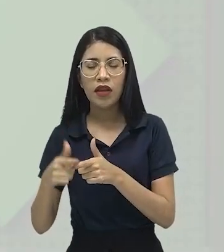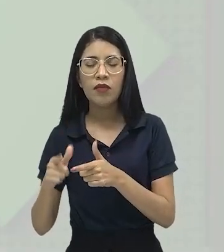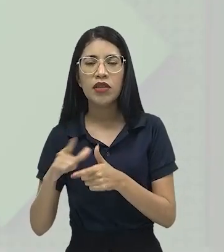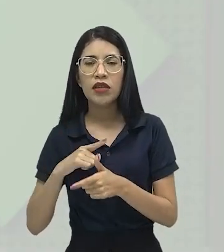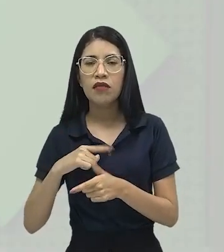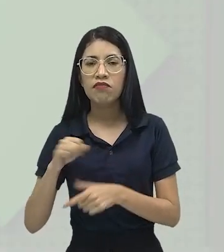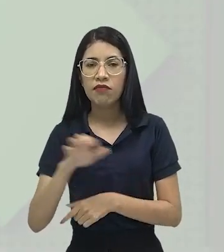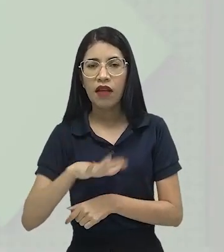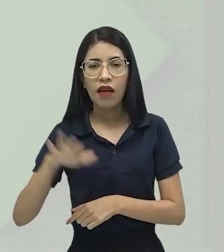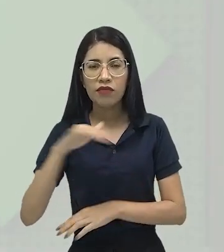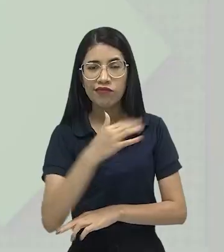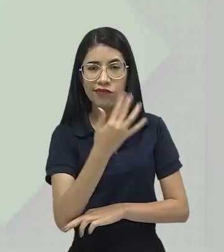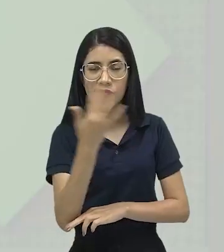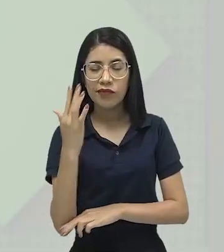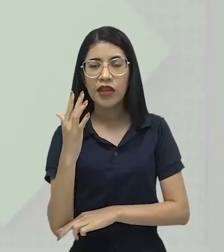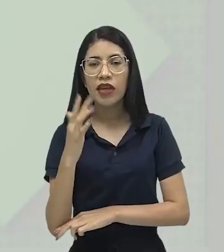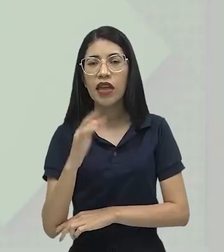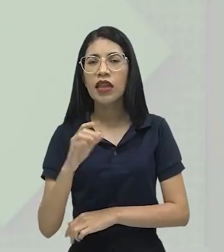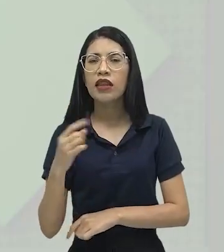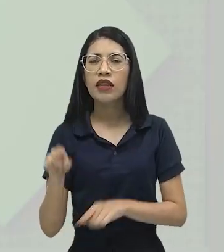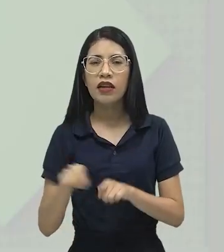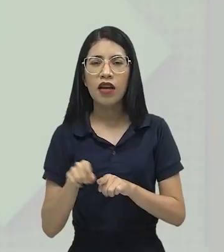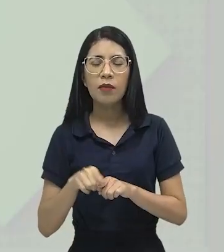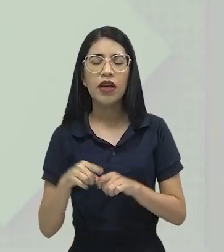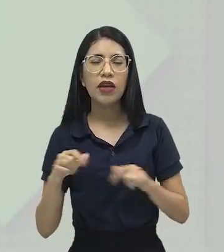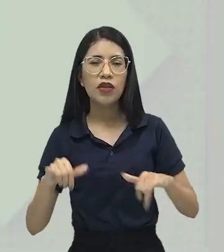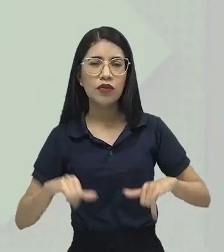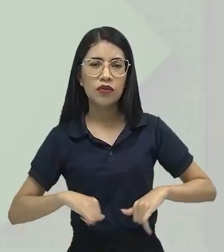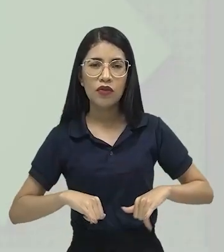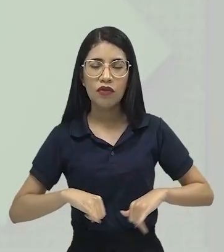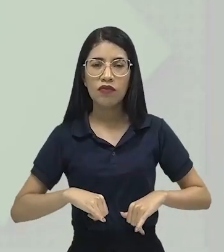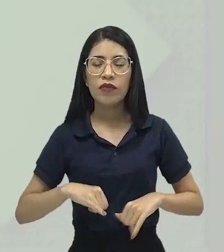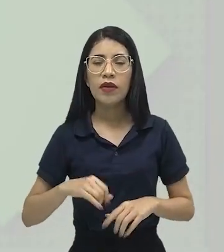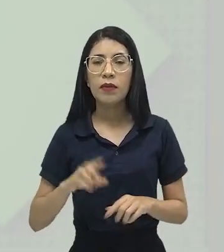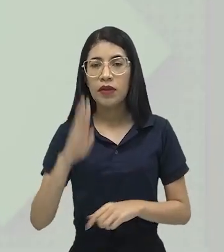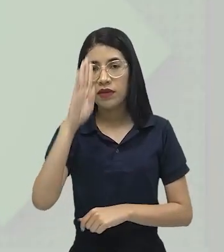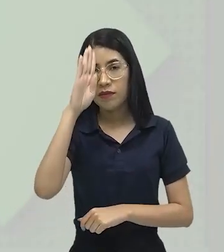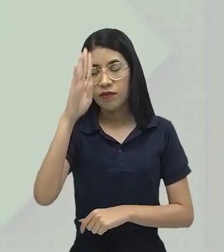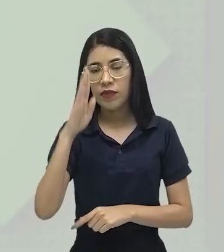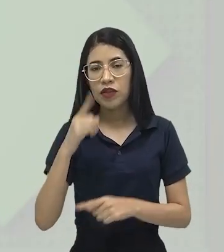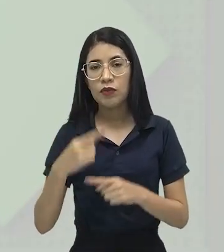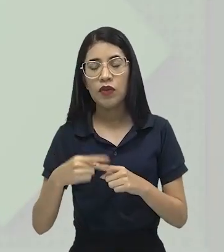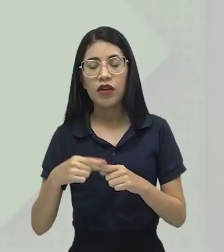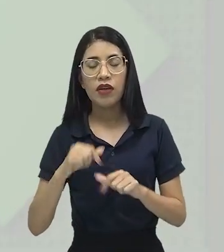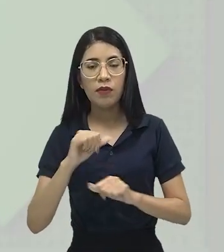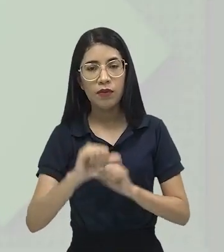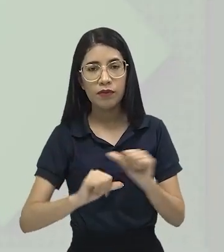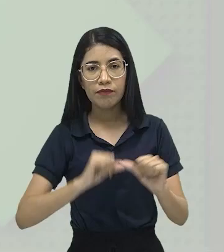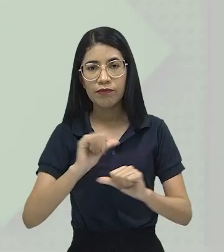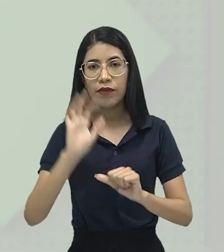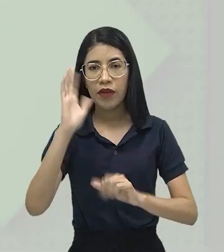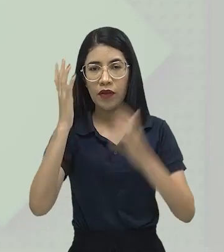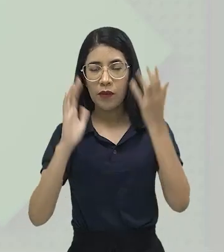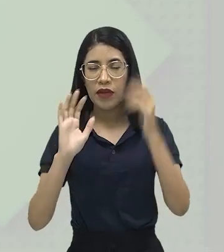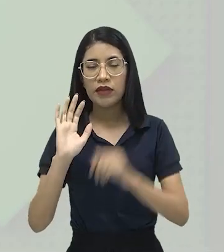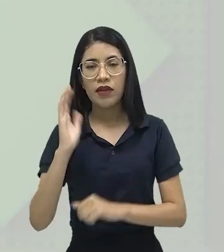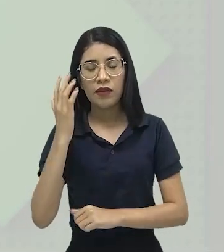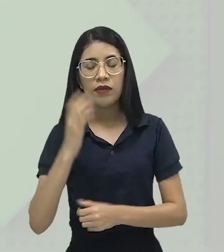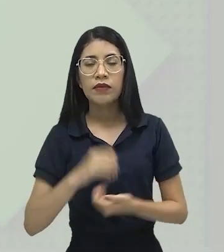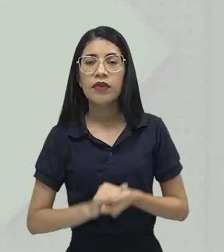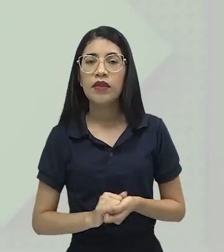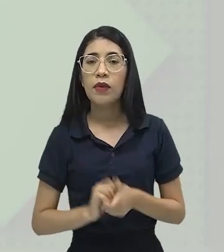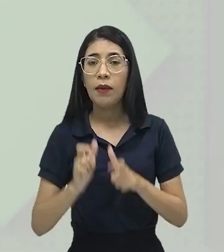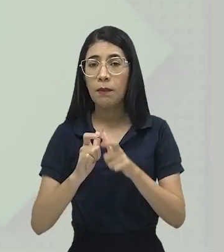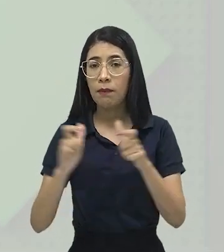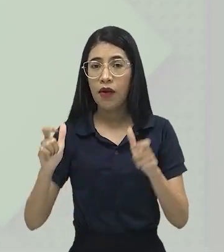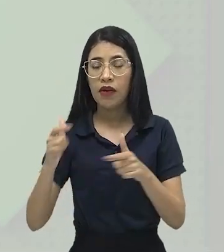no ambiente e que a gente sofre consequência hoje, principalmente por conta das mudanças climáticas, maior parte